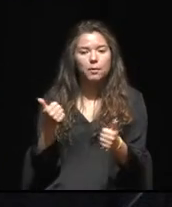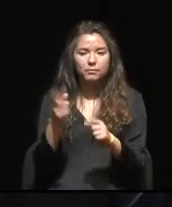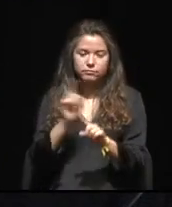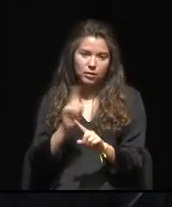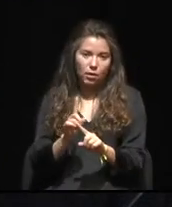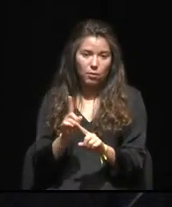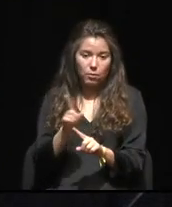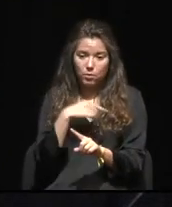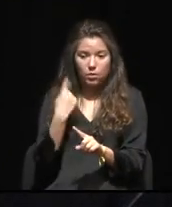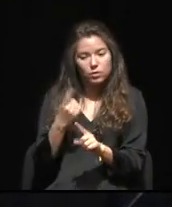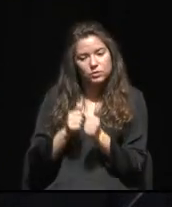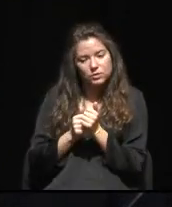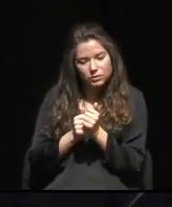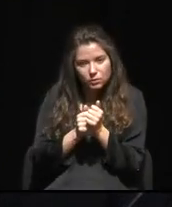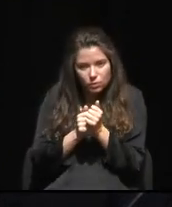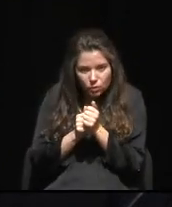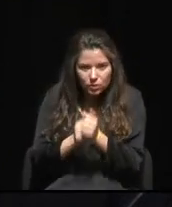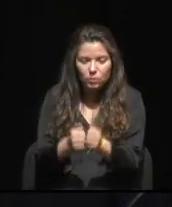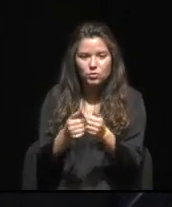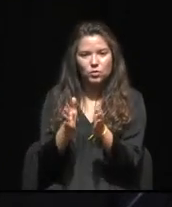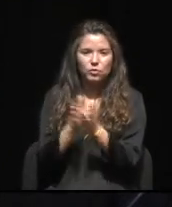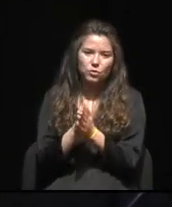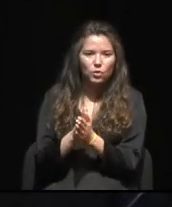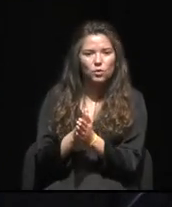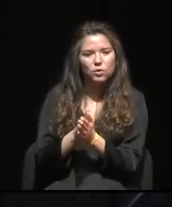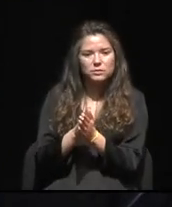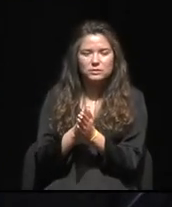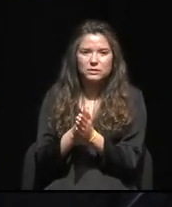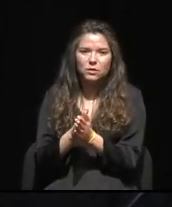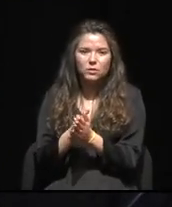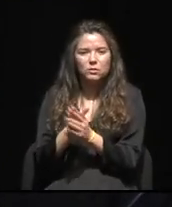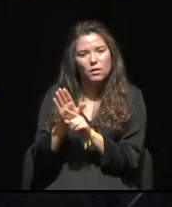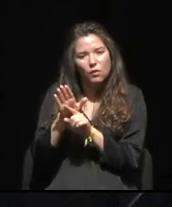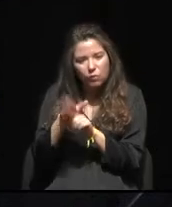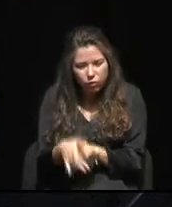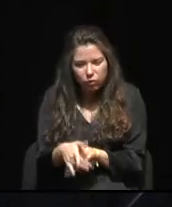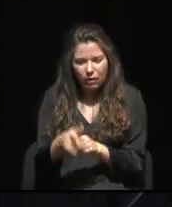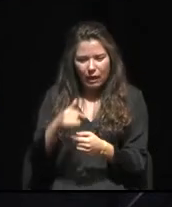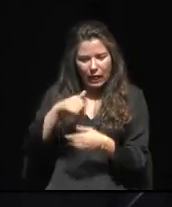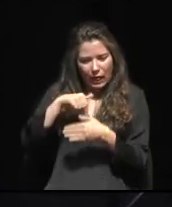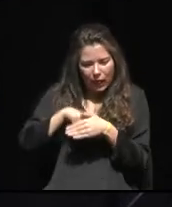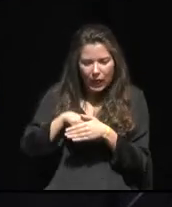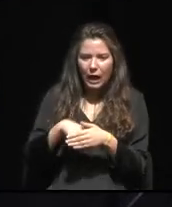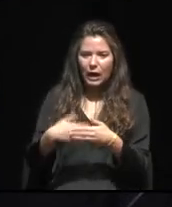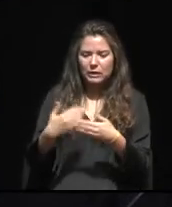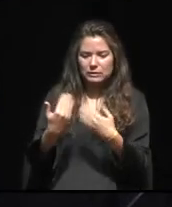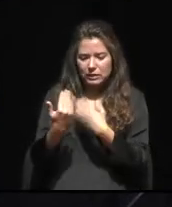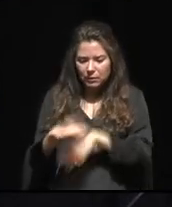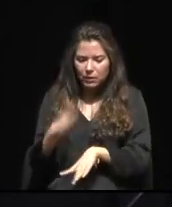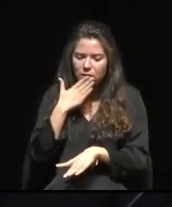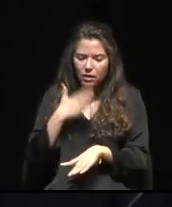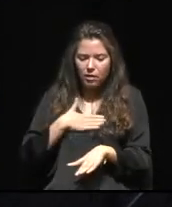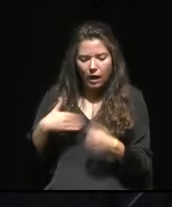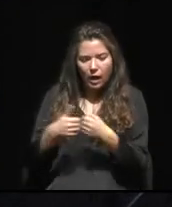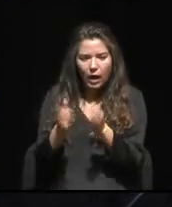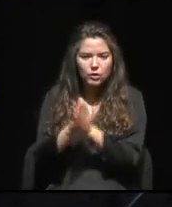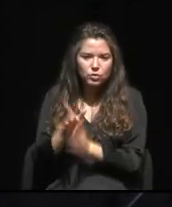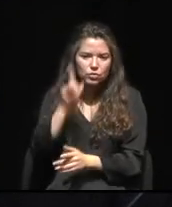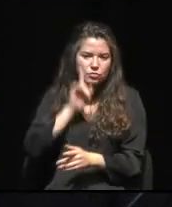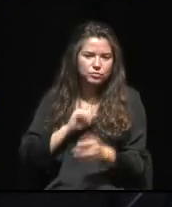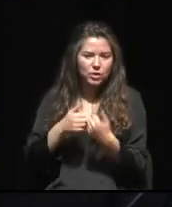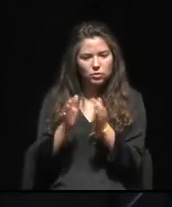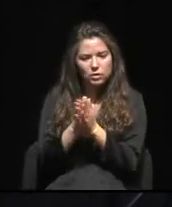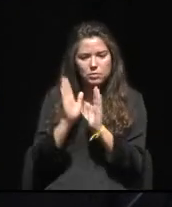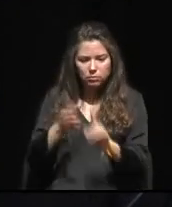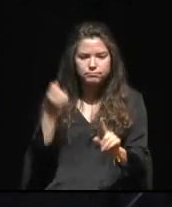todas e todos presos a um preconceito enraizado que nos condiciona a todas e a todos e que temos de combater para que de facto